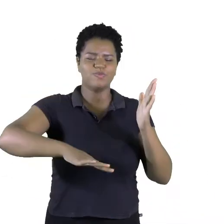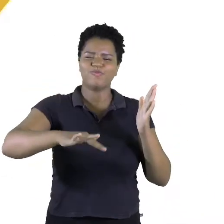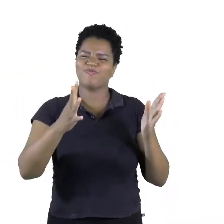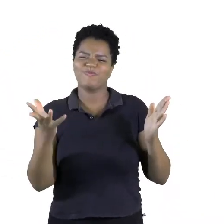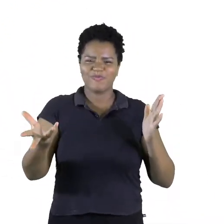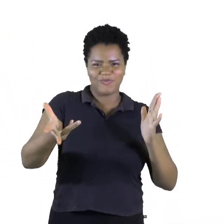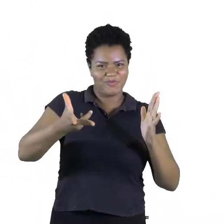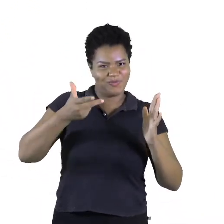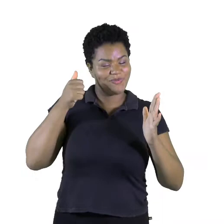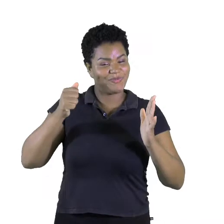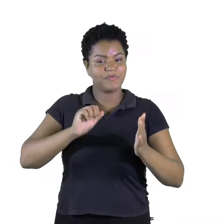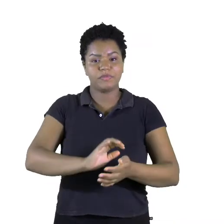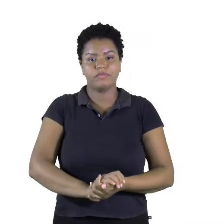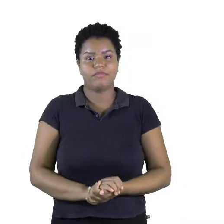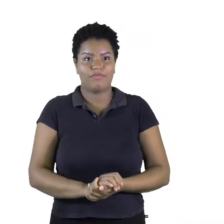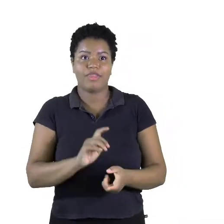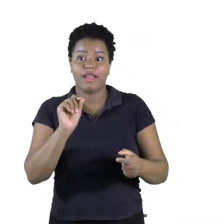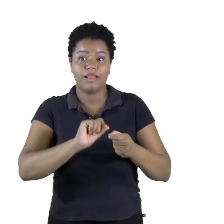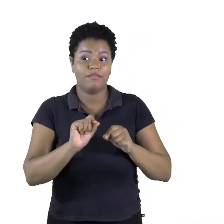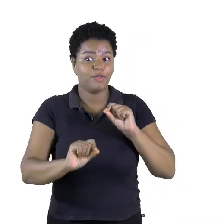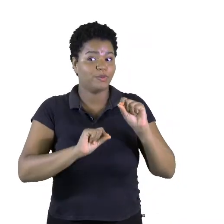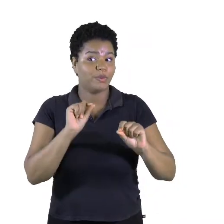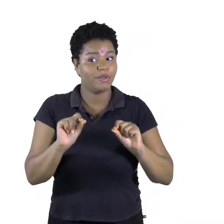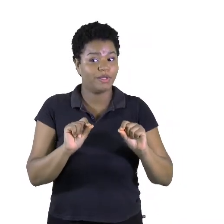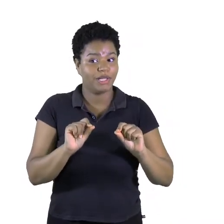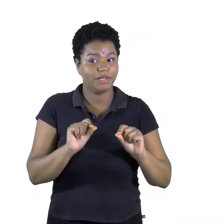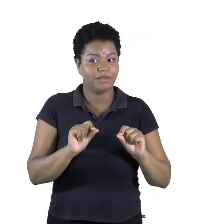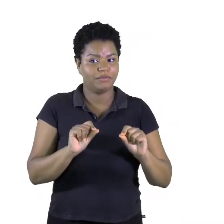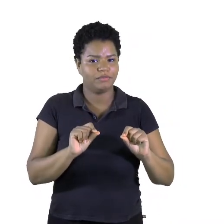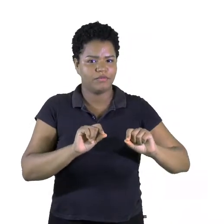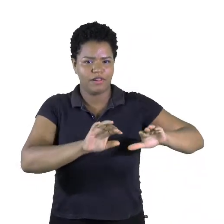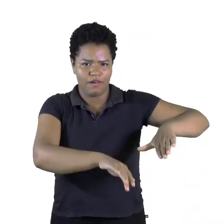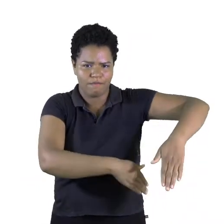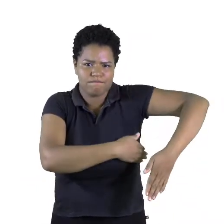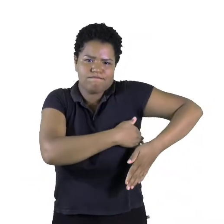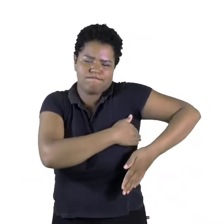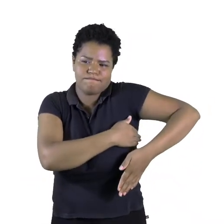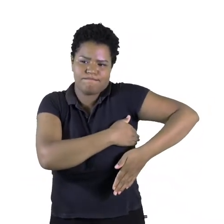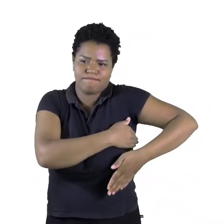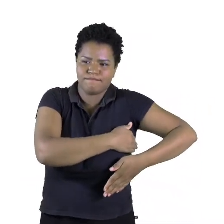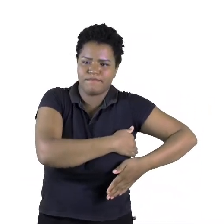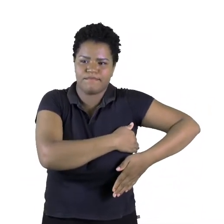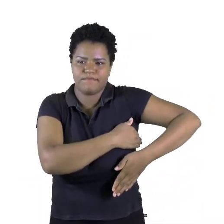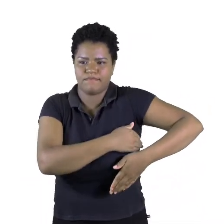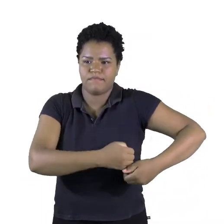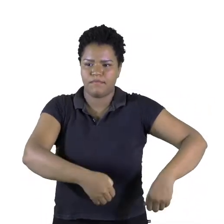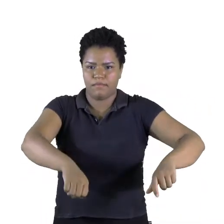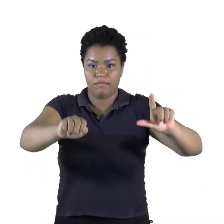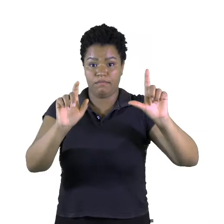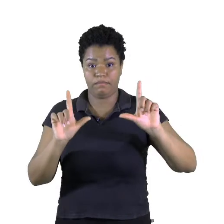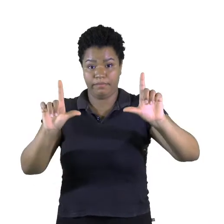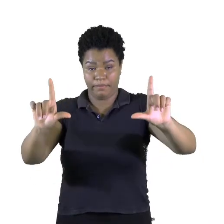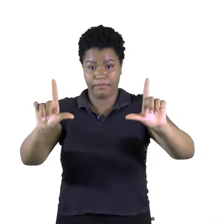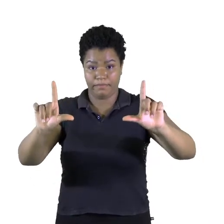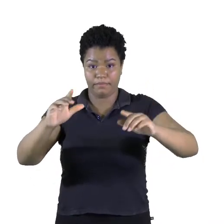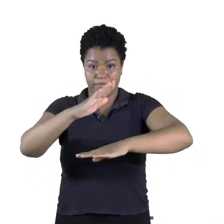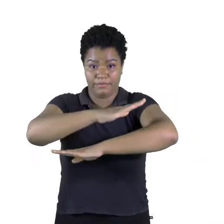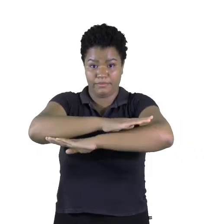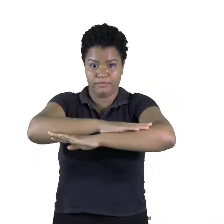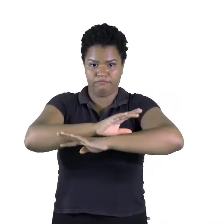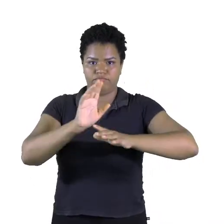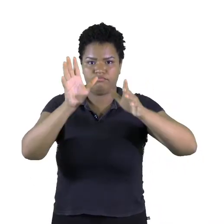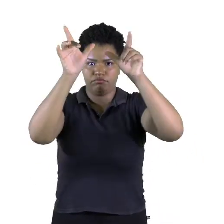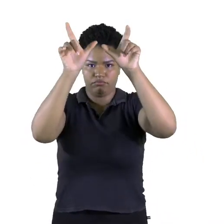maravilhosa. E o que ela faz, viu aí? Ela pega a tela, coloca na janela, deixa a cortina